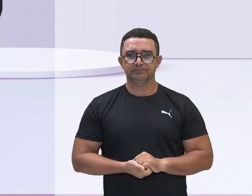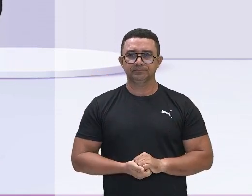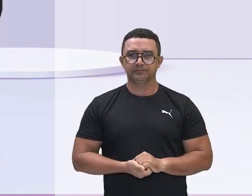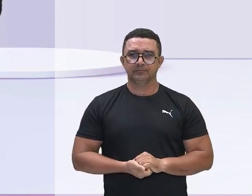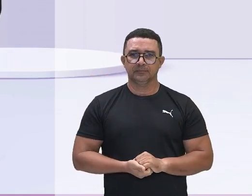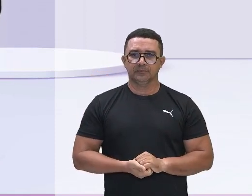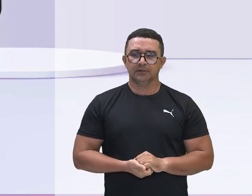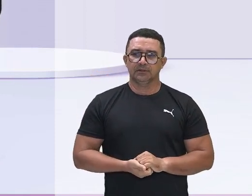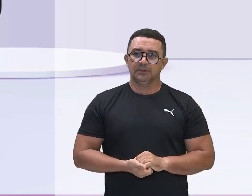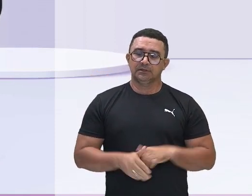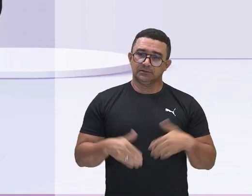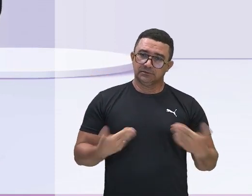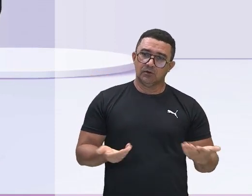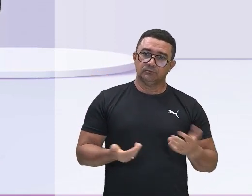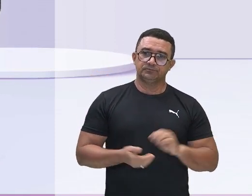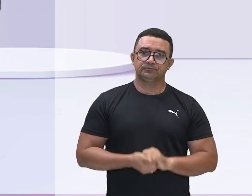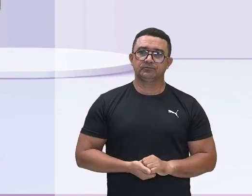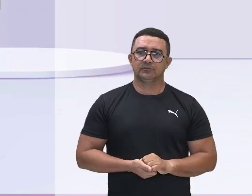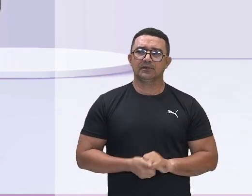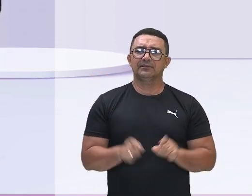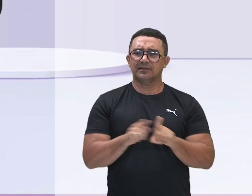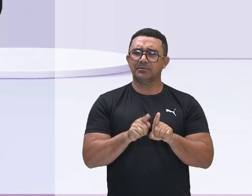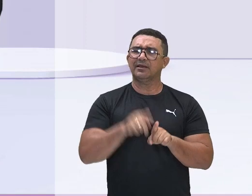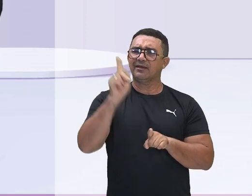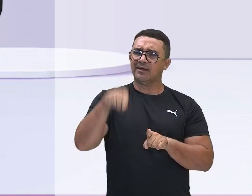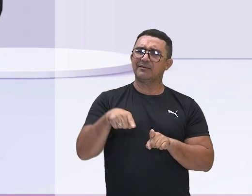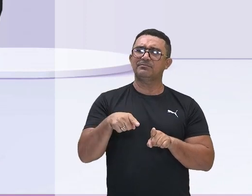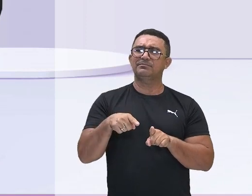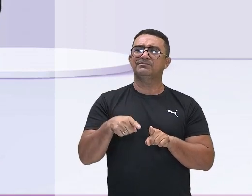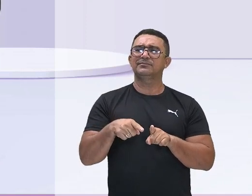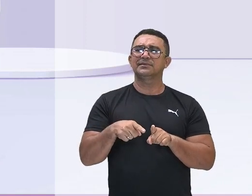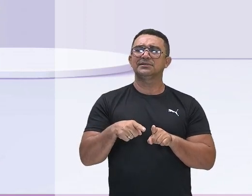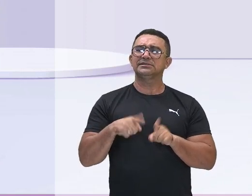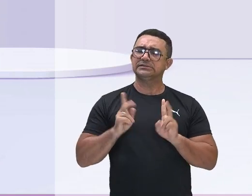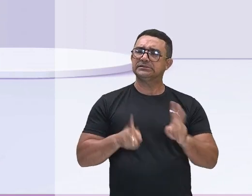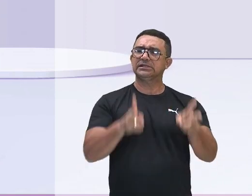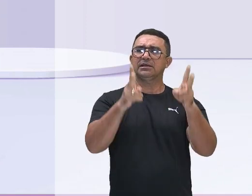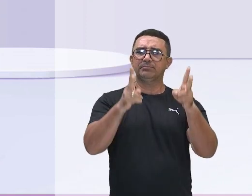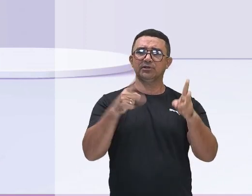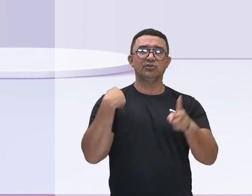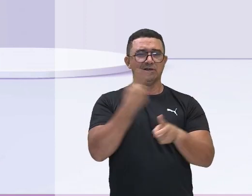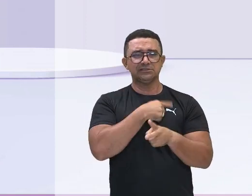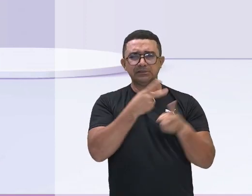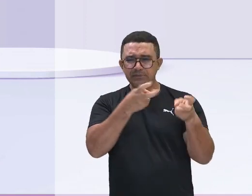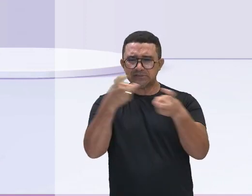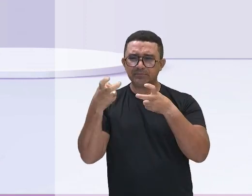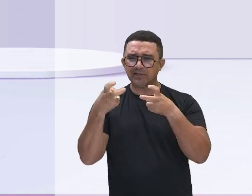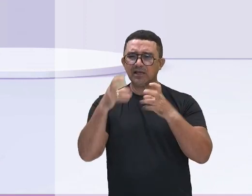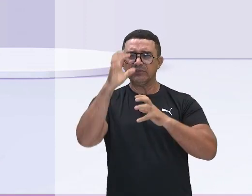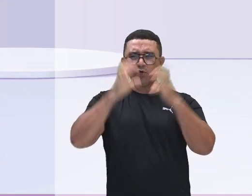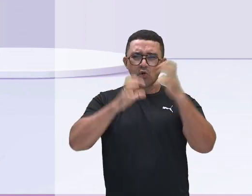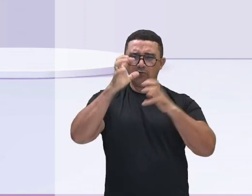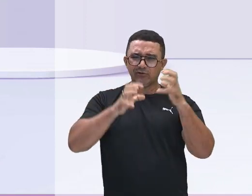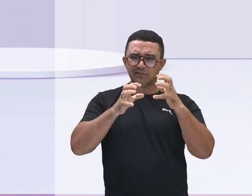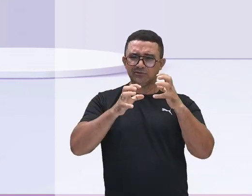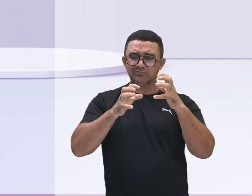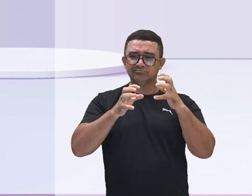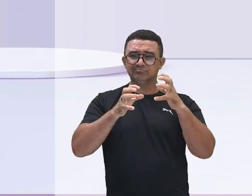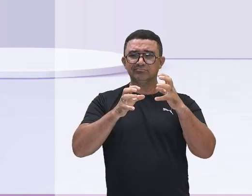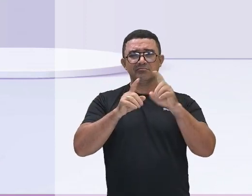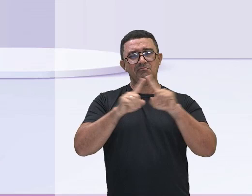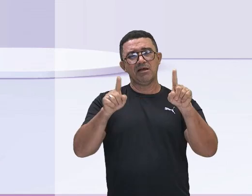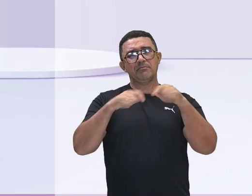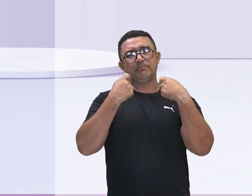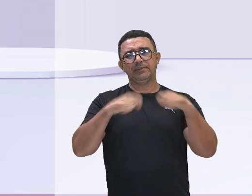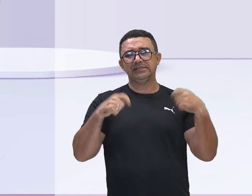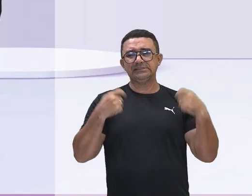nos deparamos, a gente sempre vai ver surgindo aí conflitos. E é importante a gente ter ali essas competências e habilidades